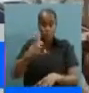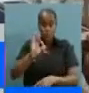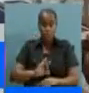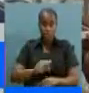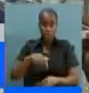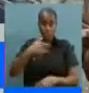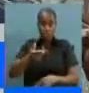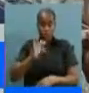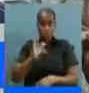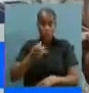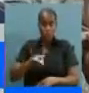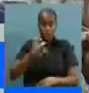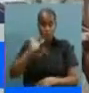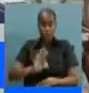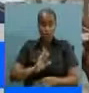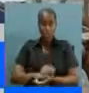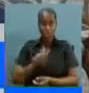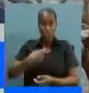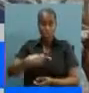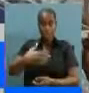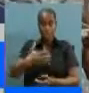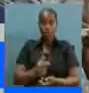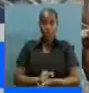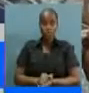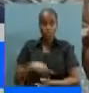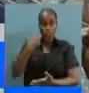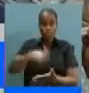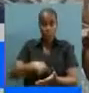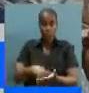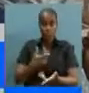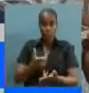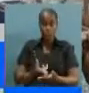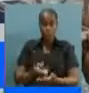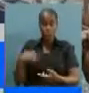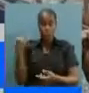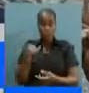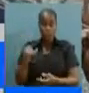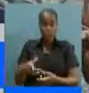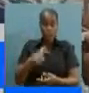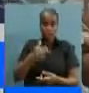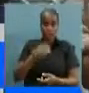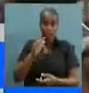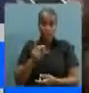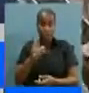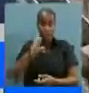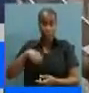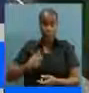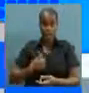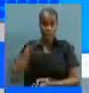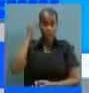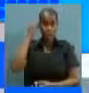restantes 49 por cento serão destinados a investidores institucionais é através da bolsa de valores de cabo verde